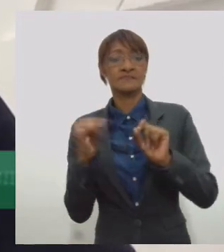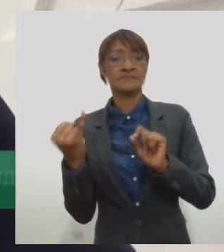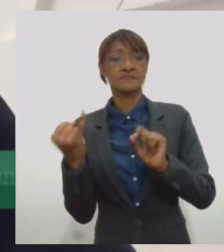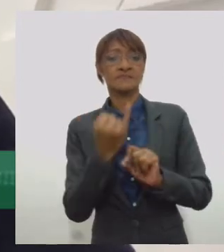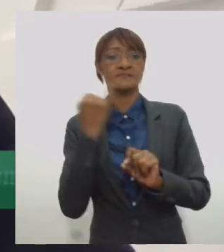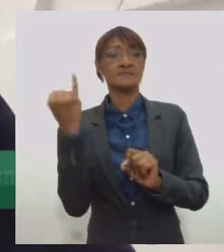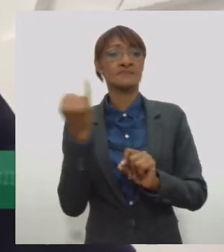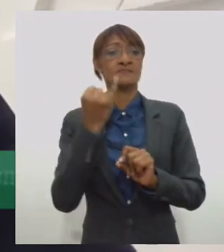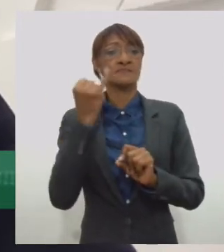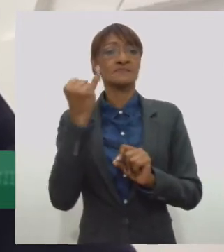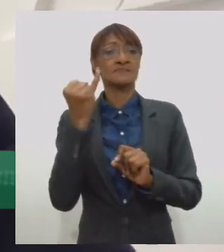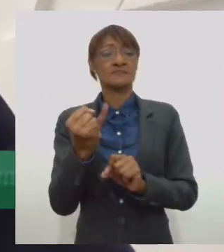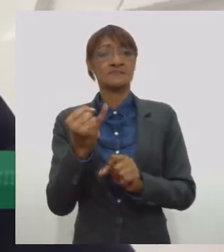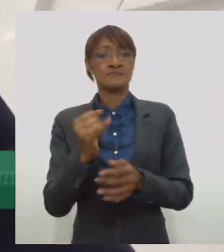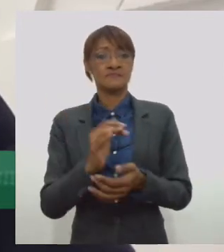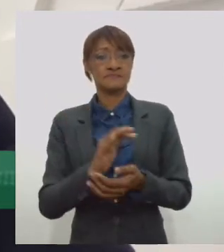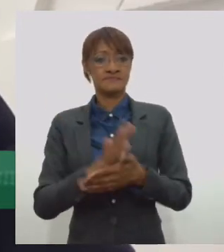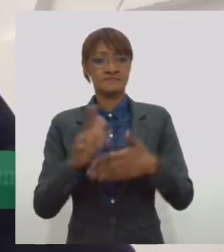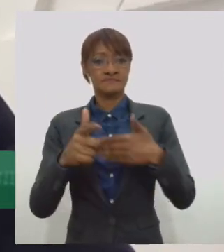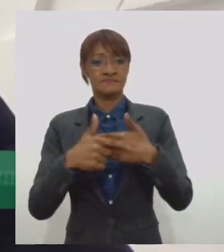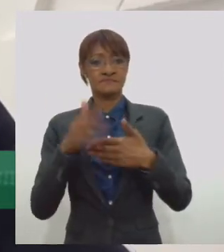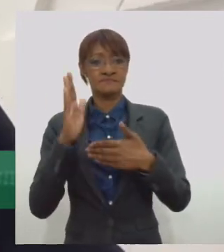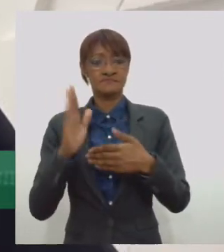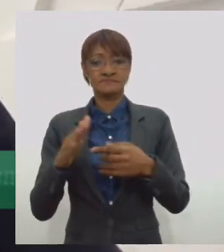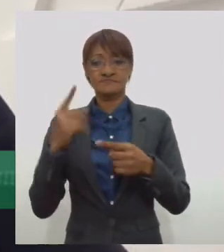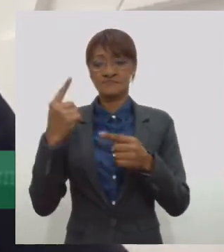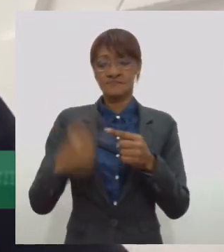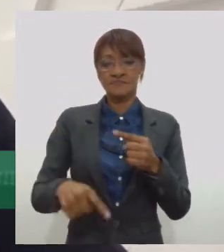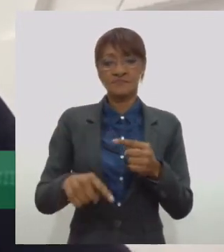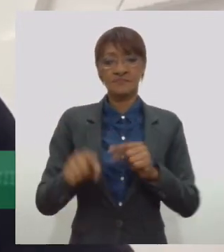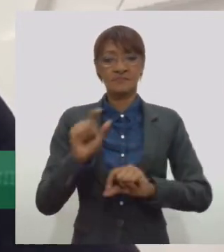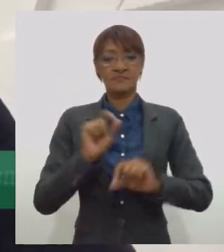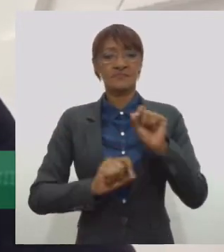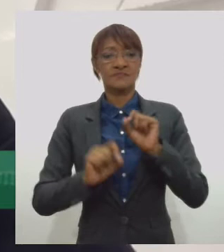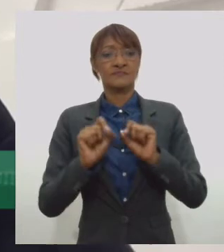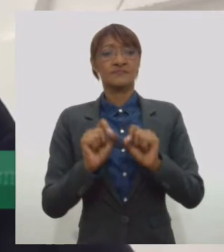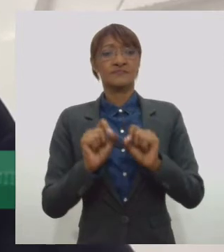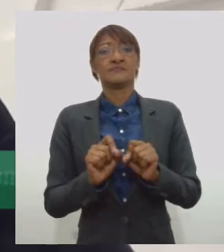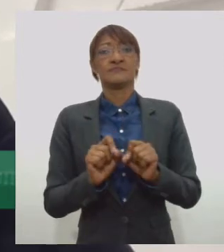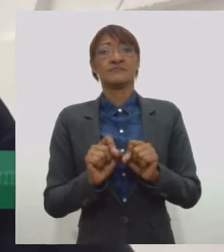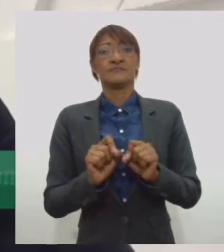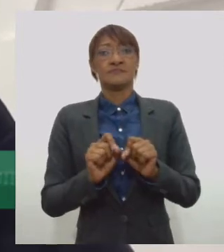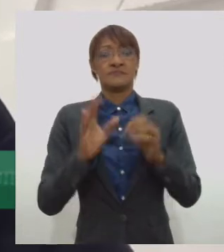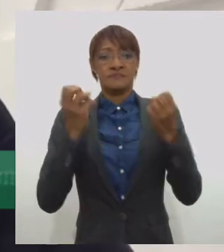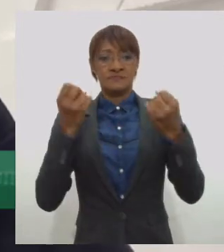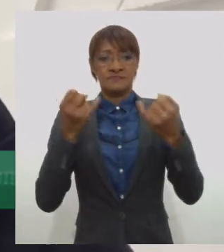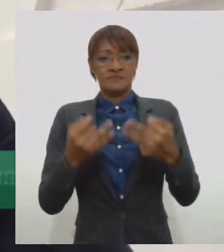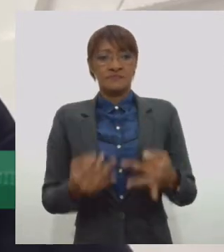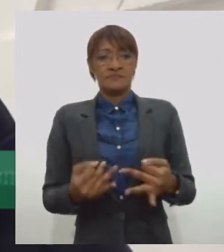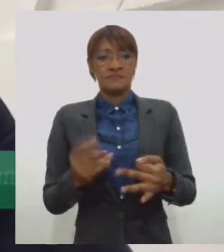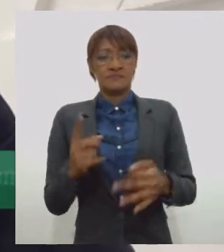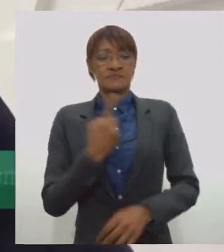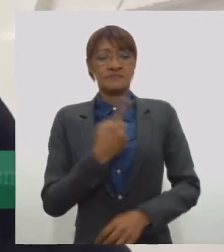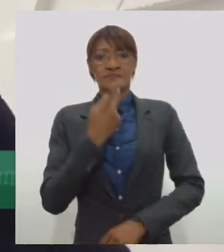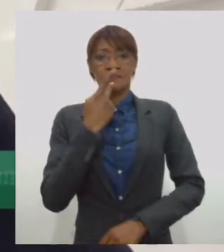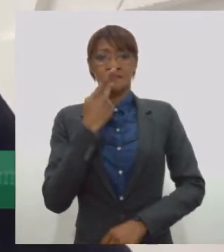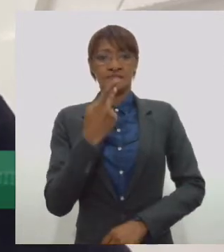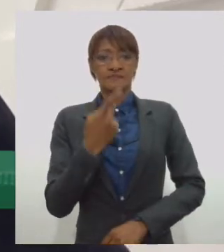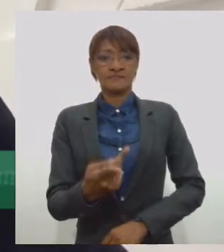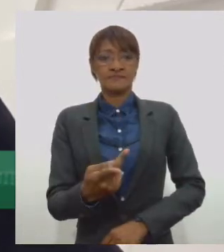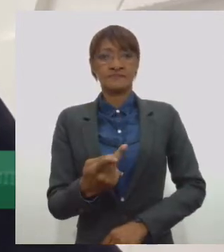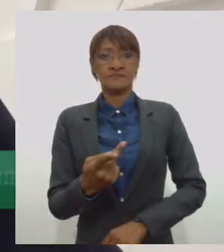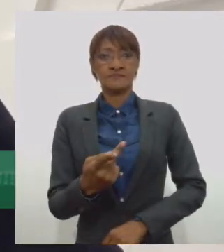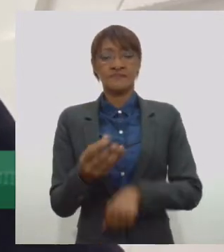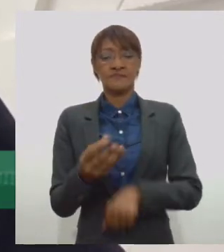importantíssimo instrumento para o combate, sobretudo, falando em termos bem genérico, ao que nós chamamos como